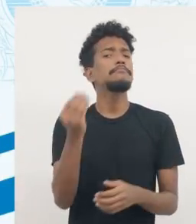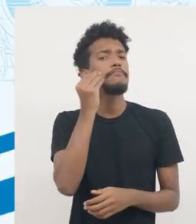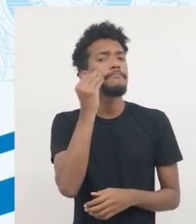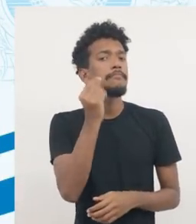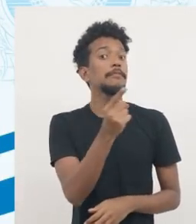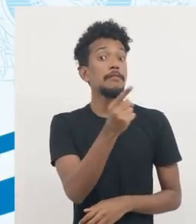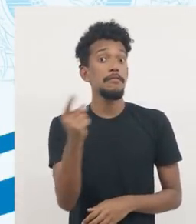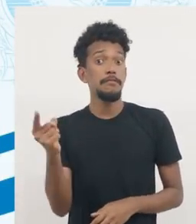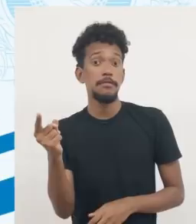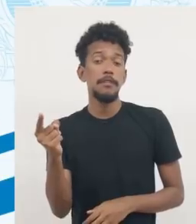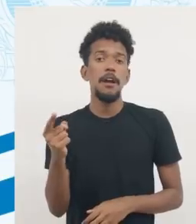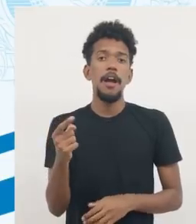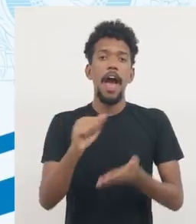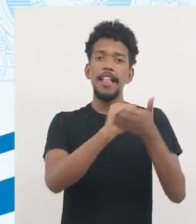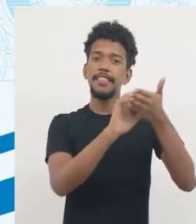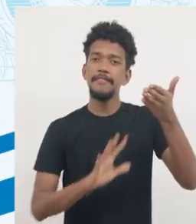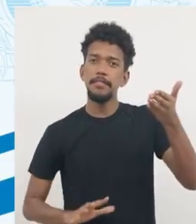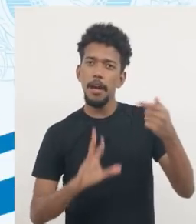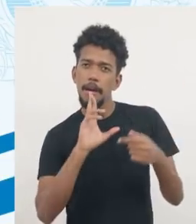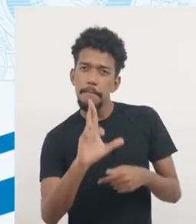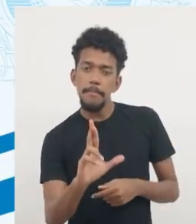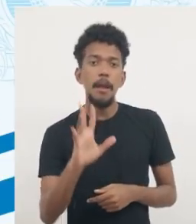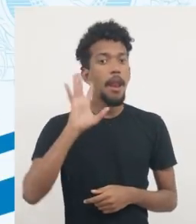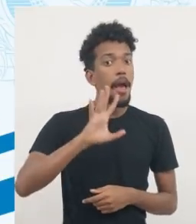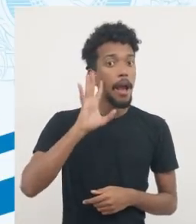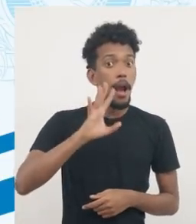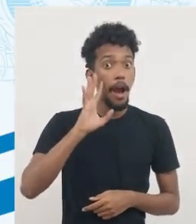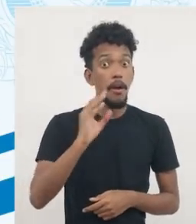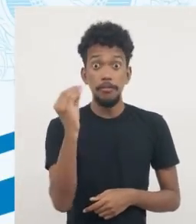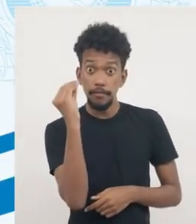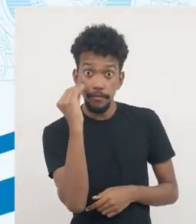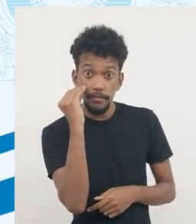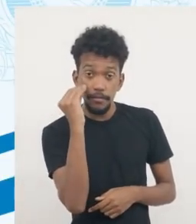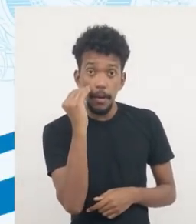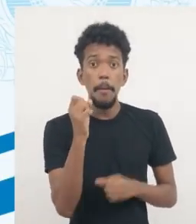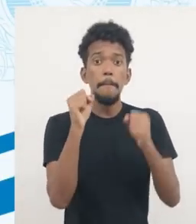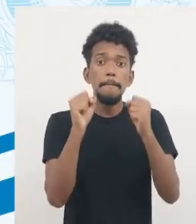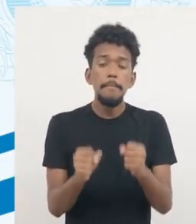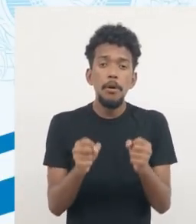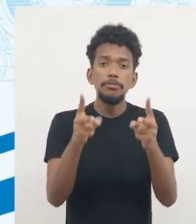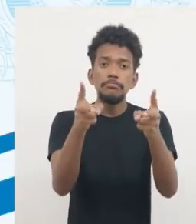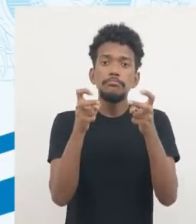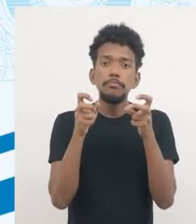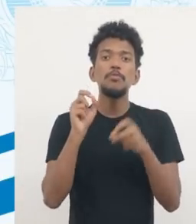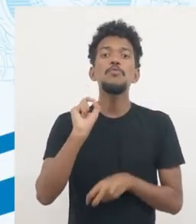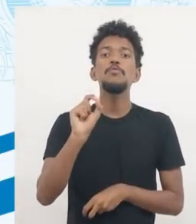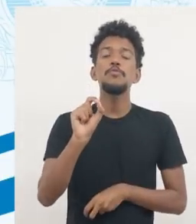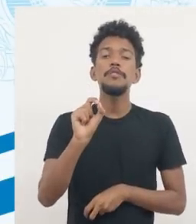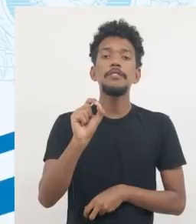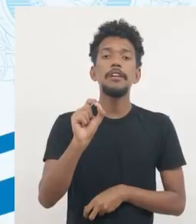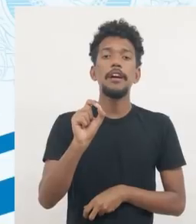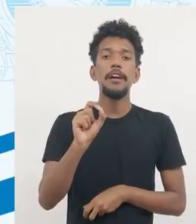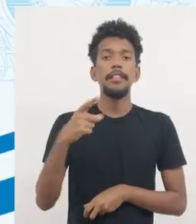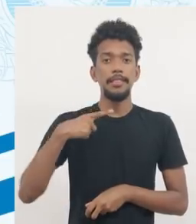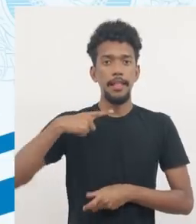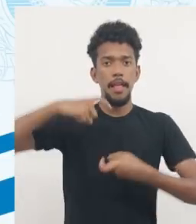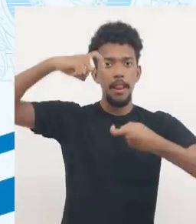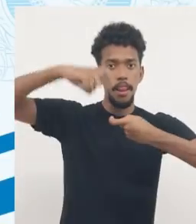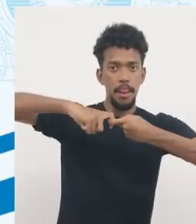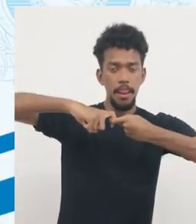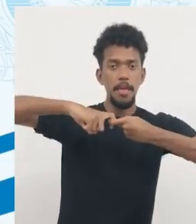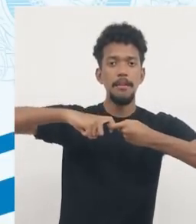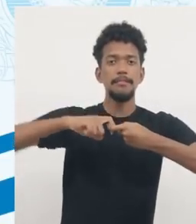uma atividade bem legal. Você pode verificar o link dessa